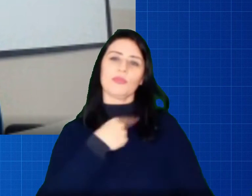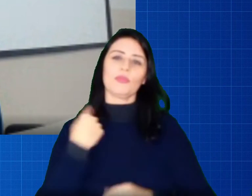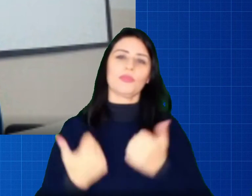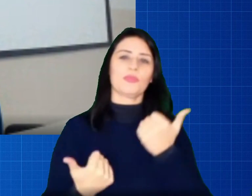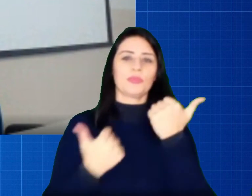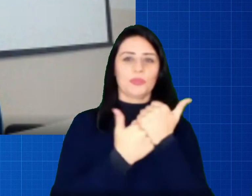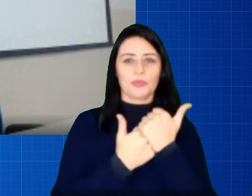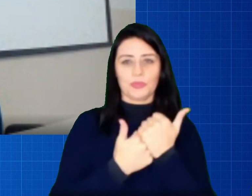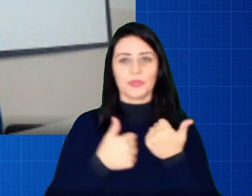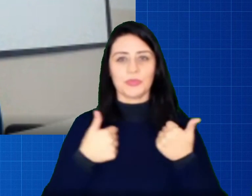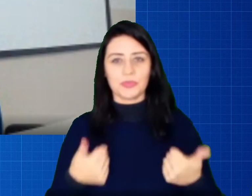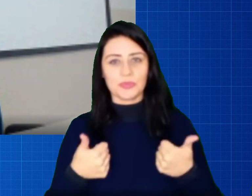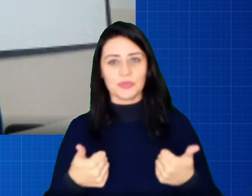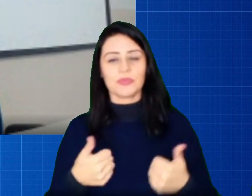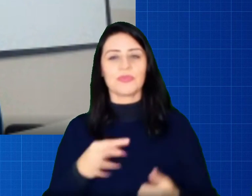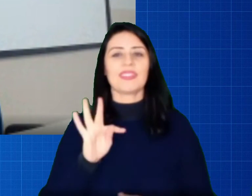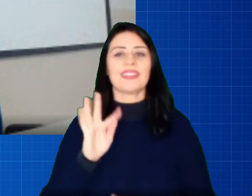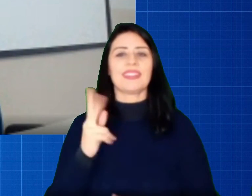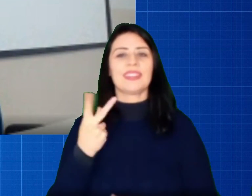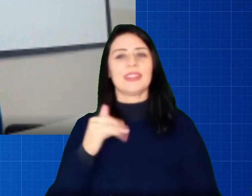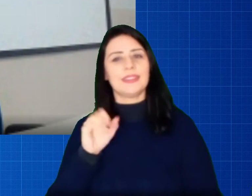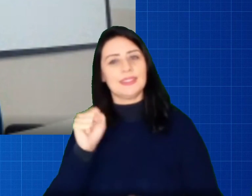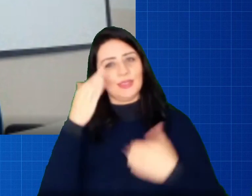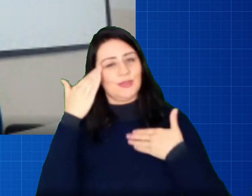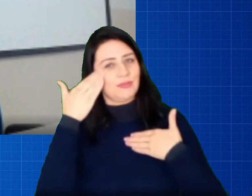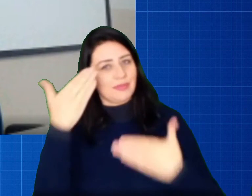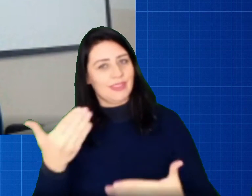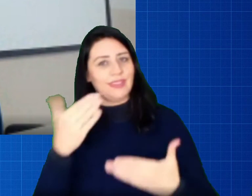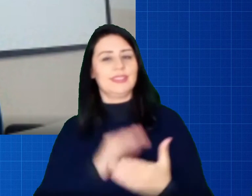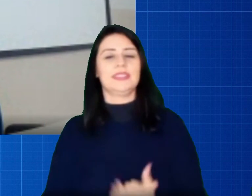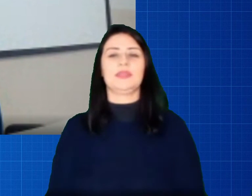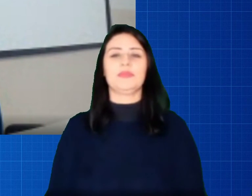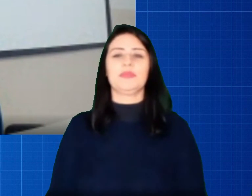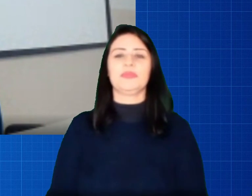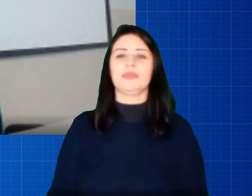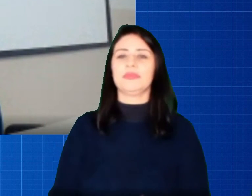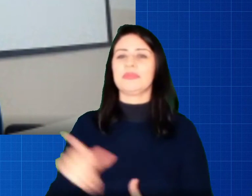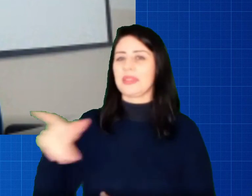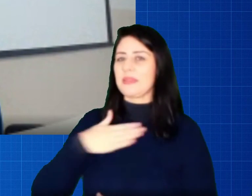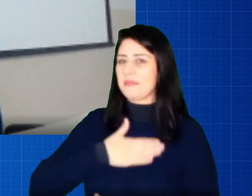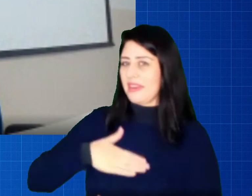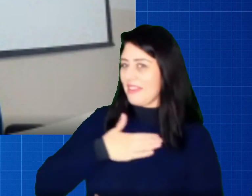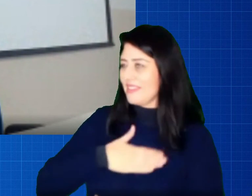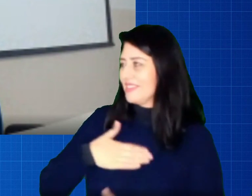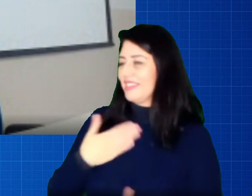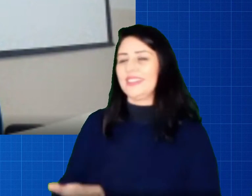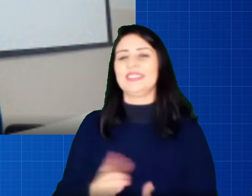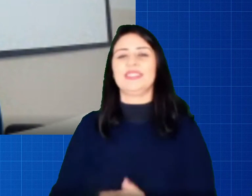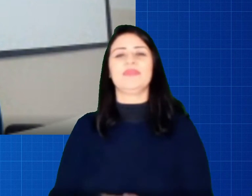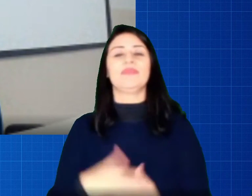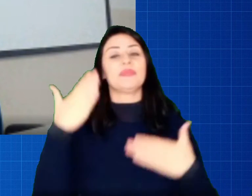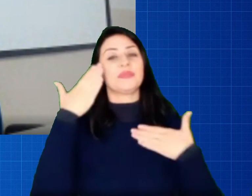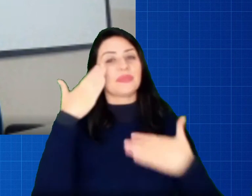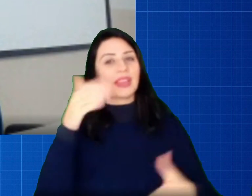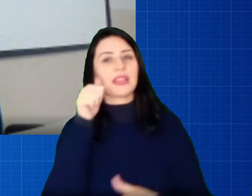tiver necessidade lá de procurar o nosso apoio. Tá bom? Thaís, muito